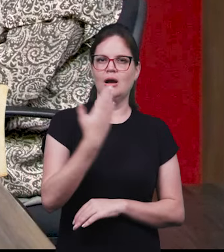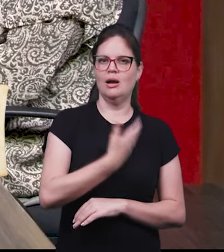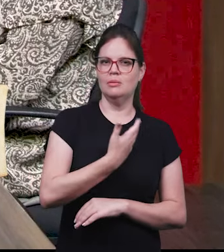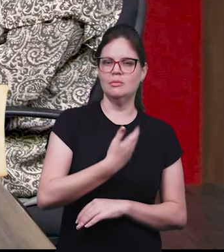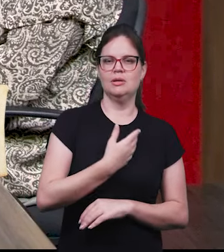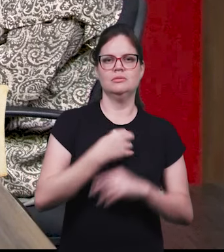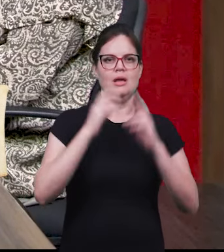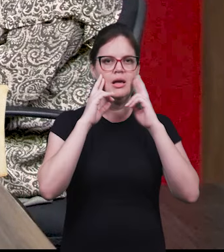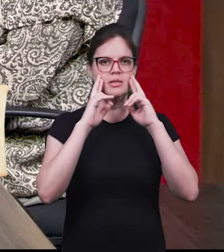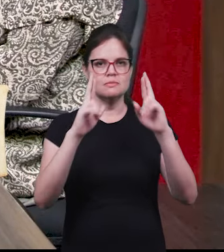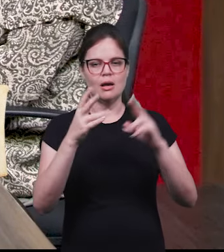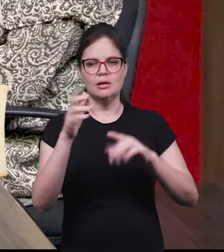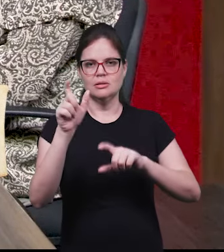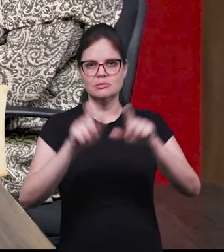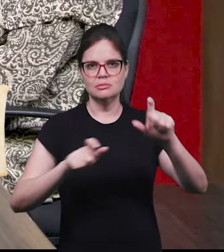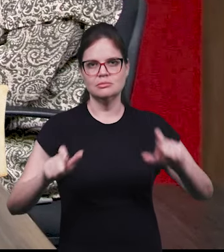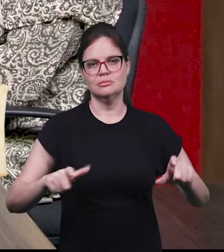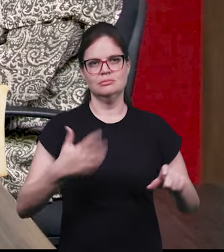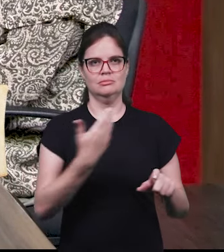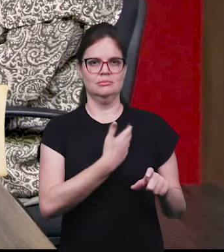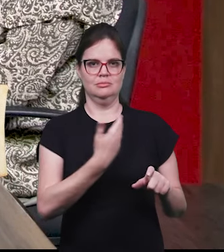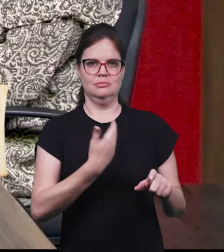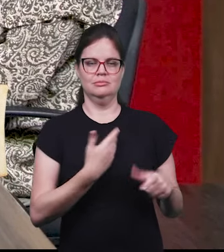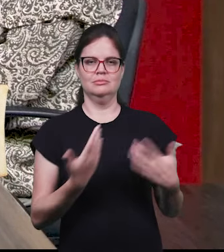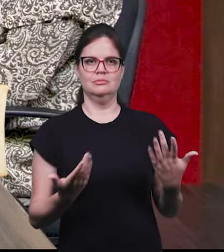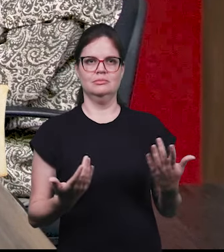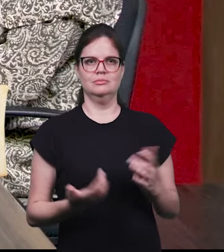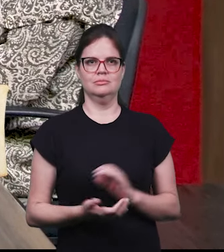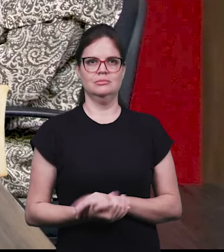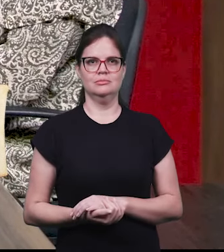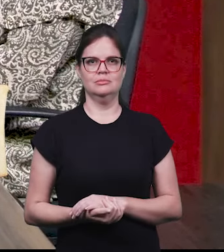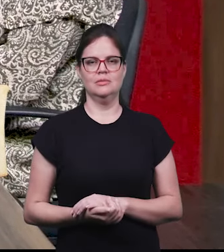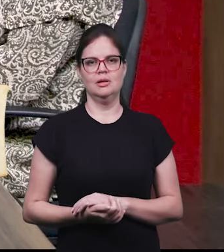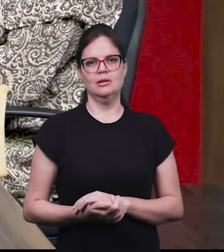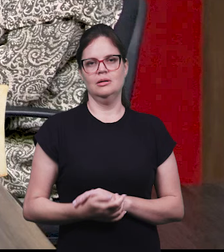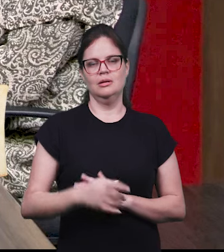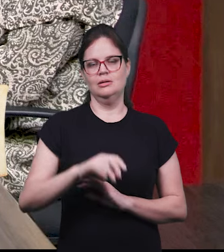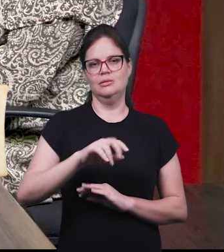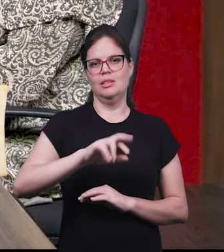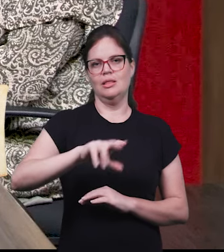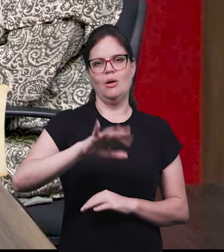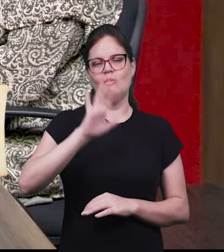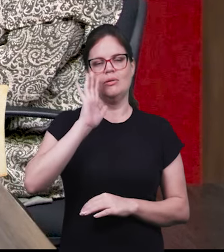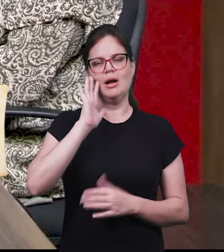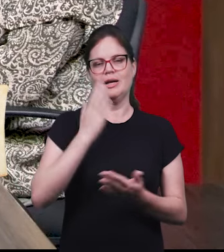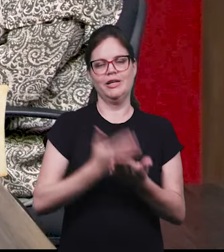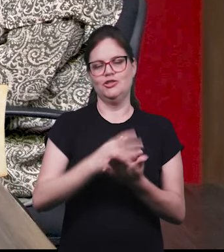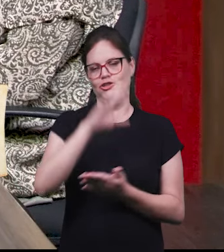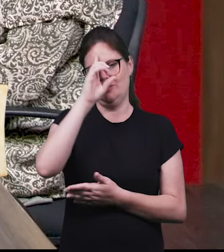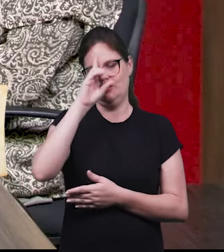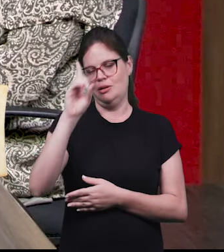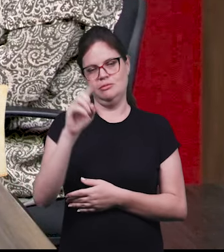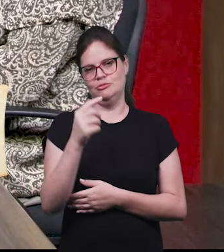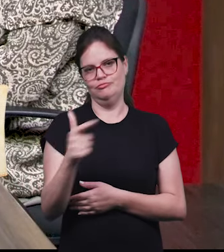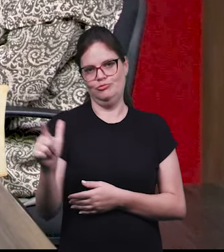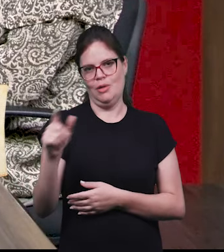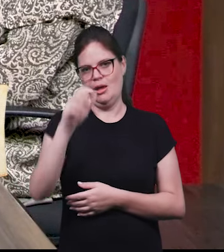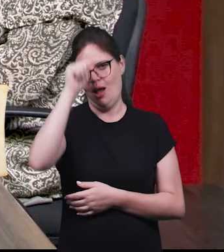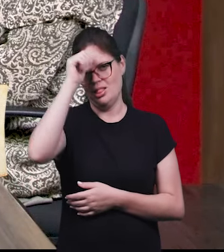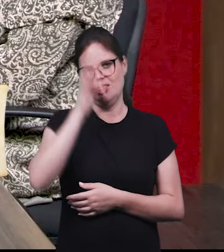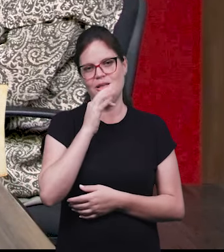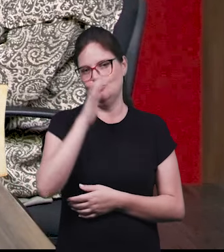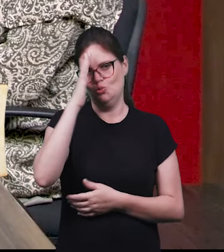amigos, a gente respeita muitos amigos ditos incrédulos, ateus, não acreditam,